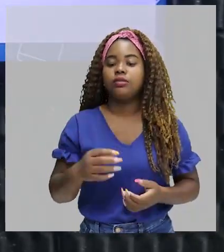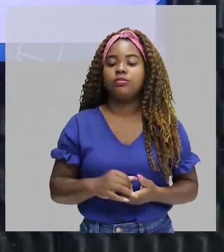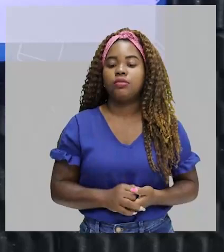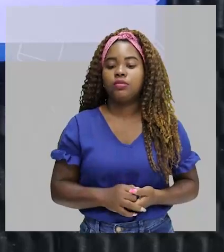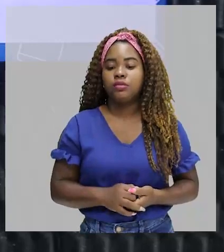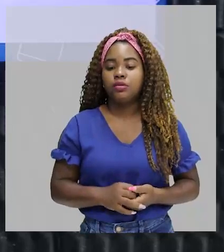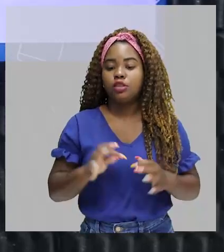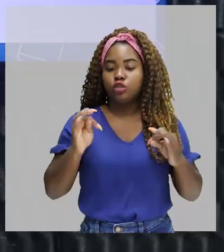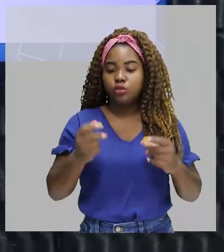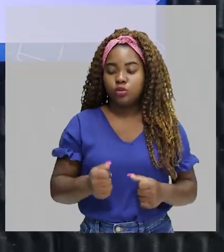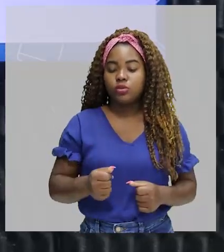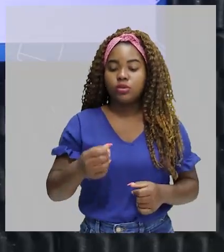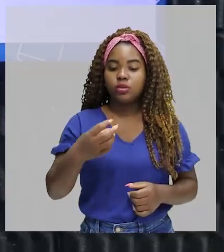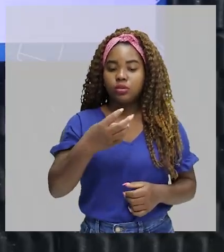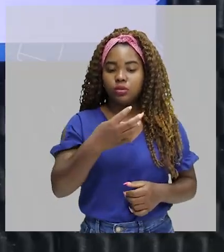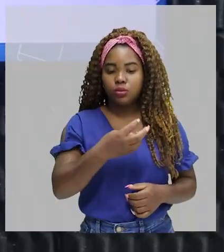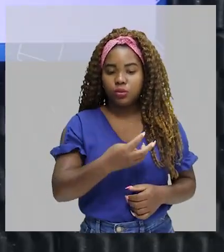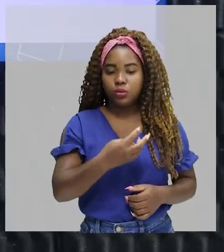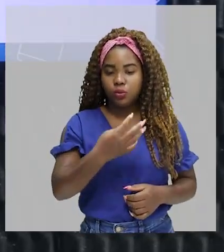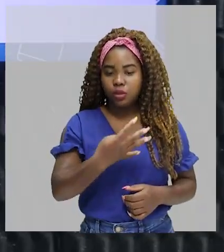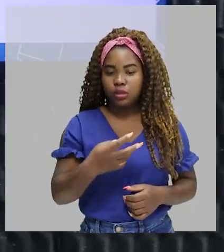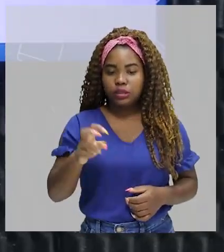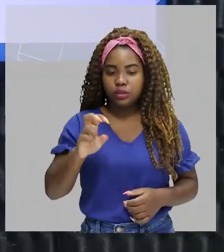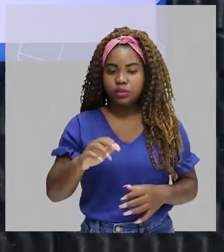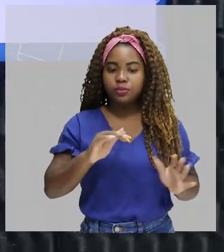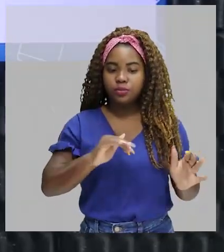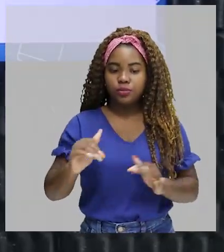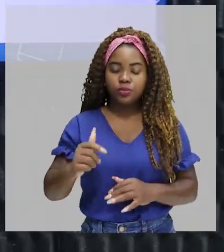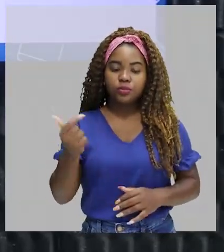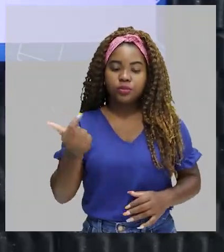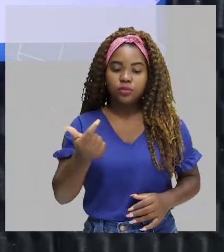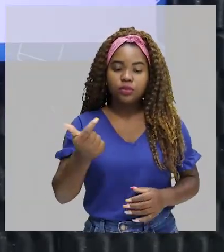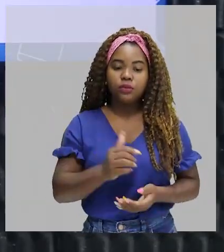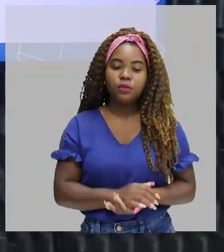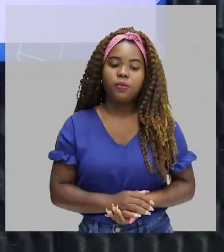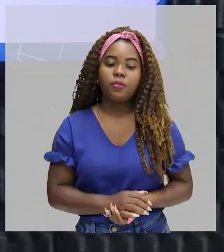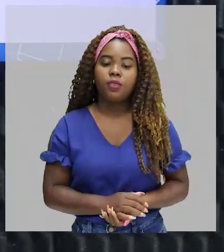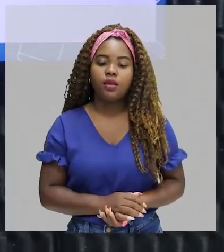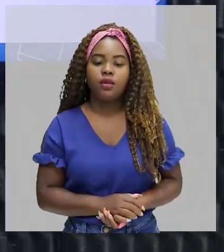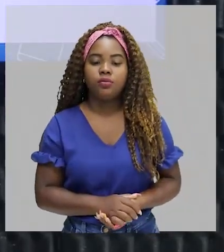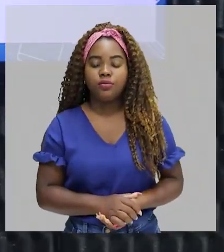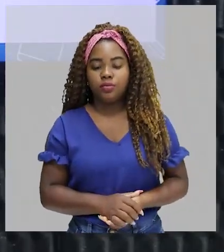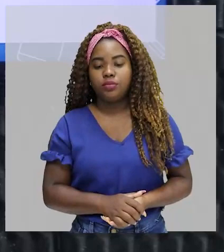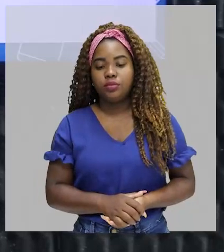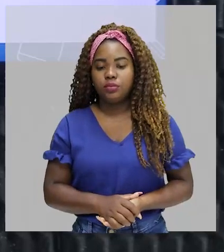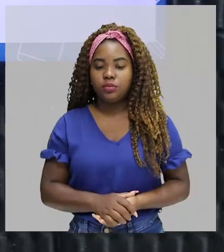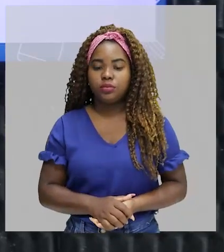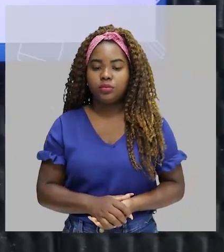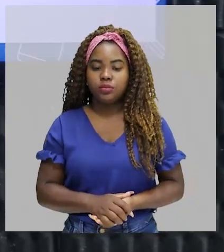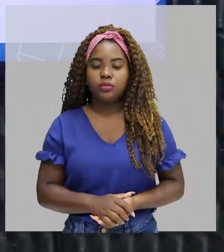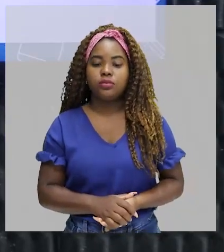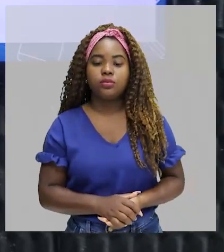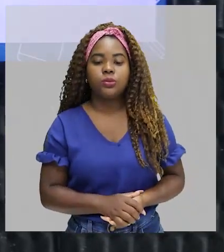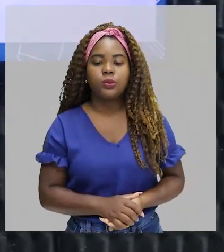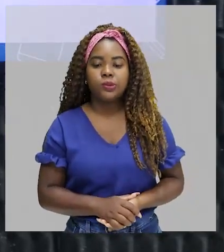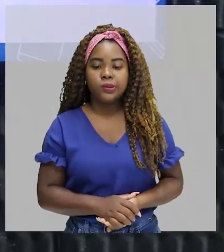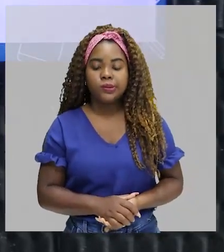gente passa para o próximo exercício comentado, que é o de número 2. Olha o que o enunciado está nos informando.